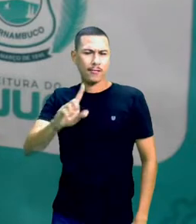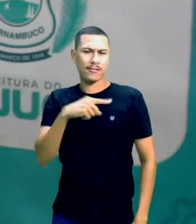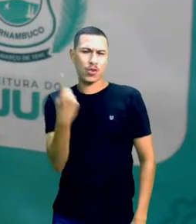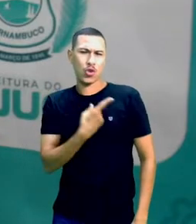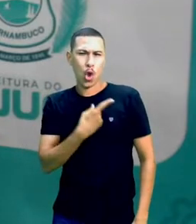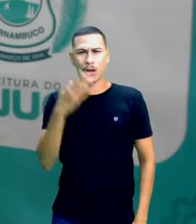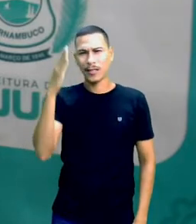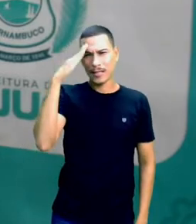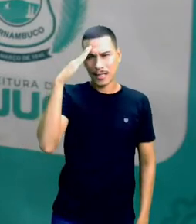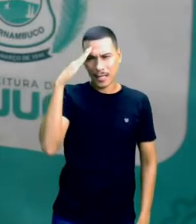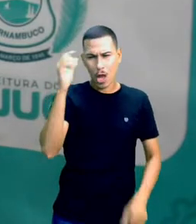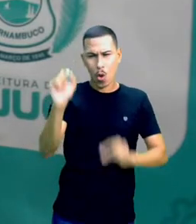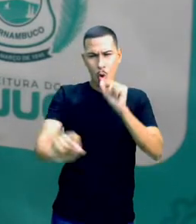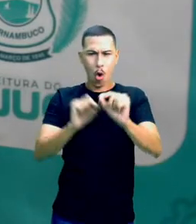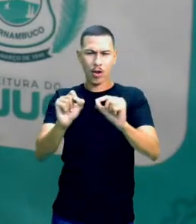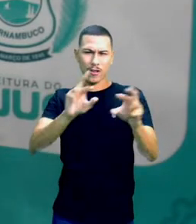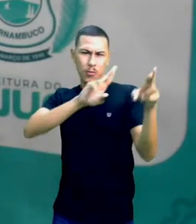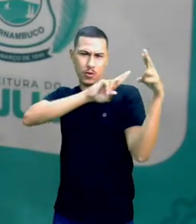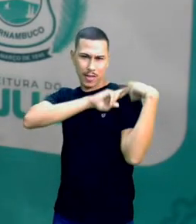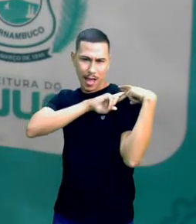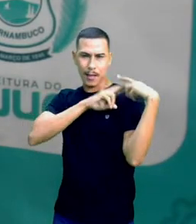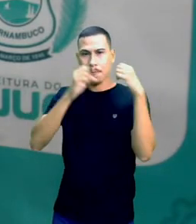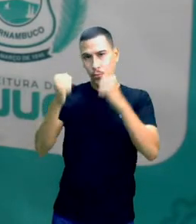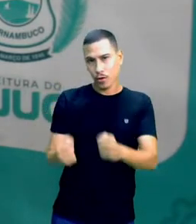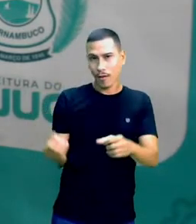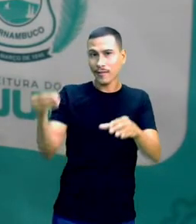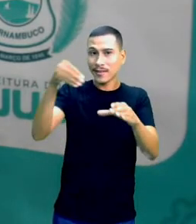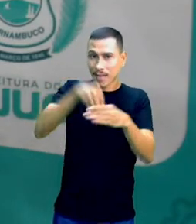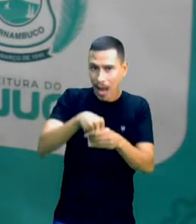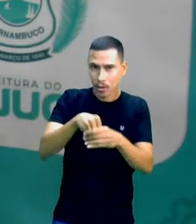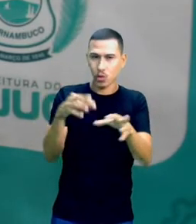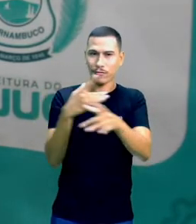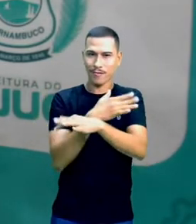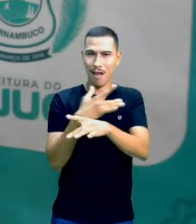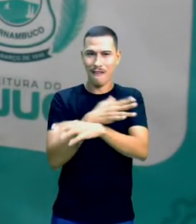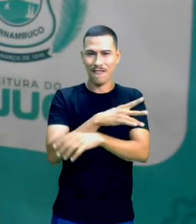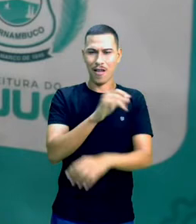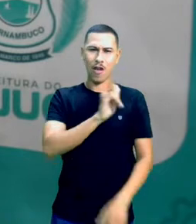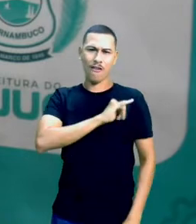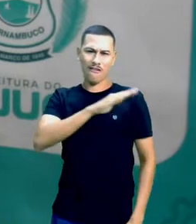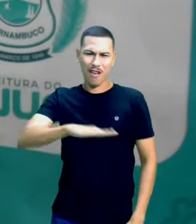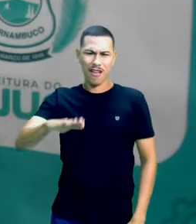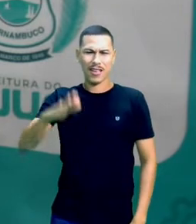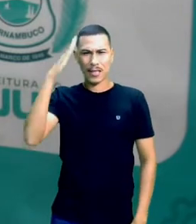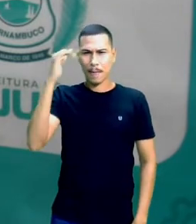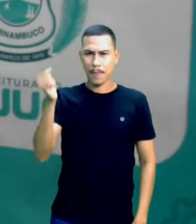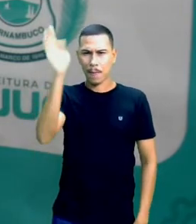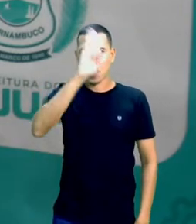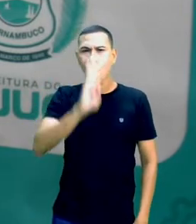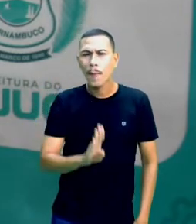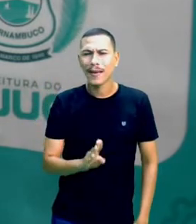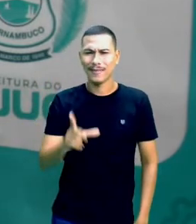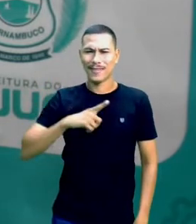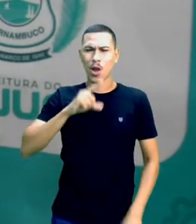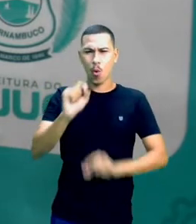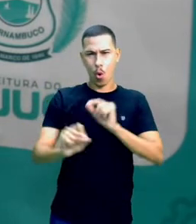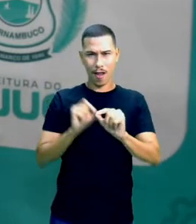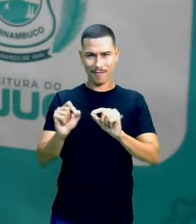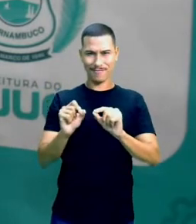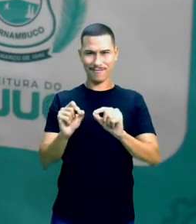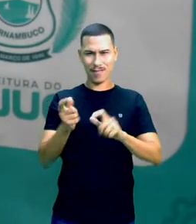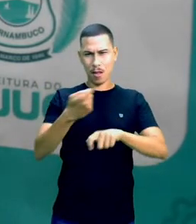configurações de poder dentro do nosso município. Sabemos que o nosso país é regido por o quê? Pelo quê? Por um